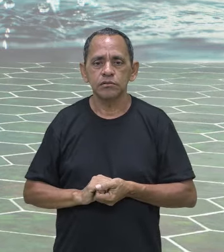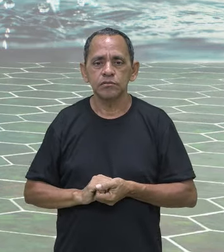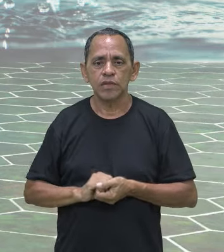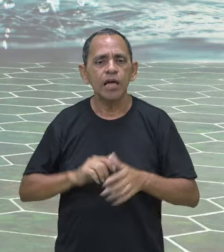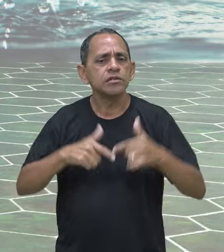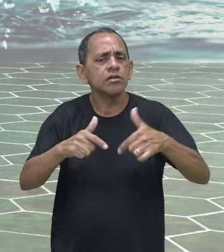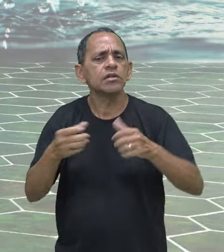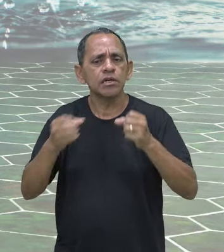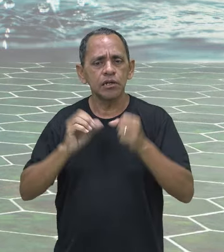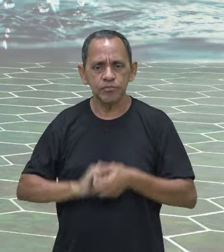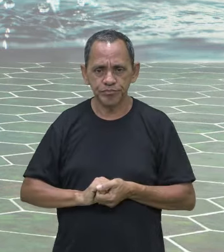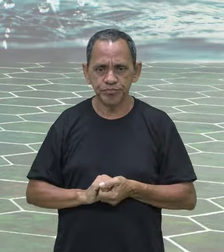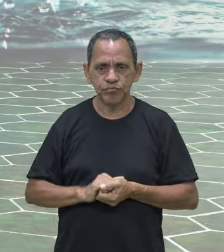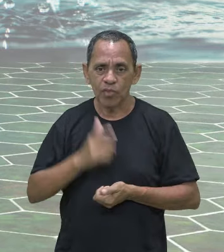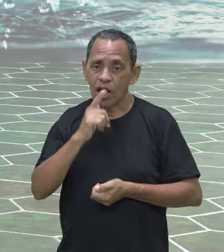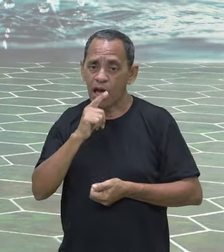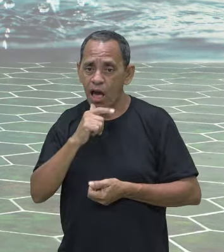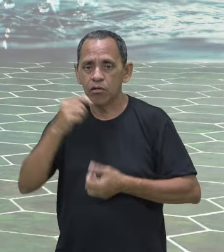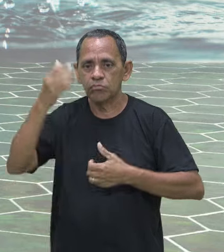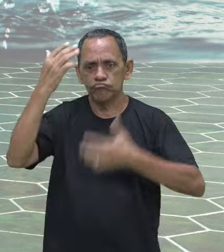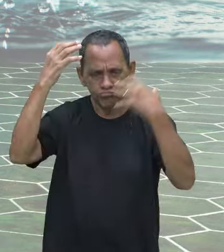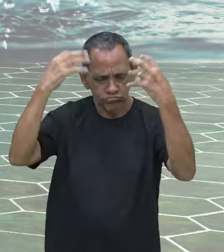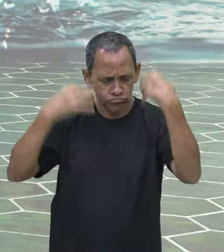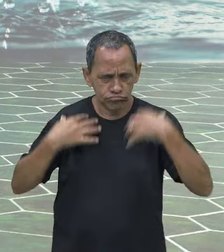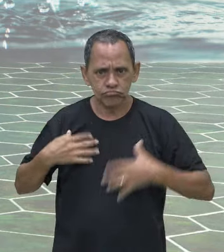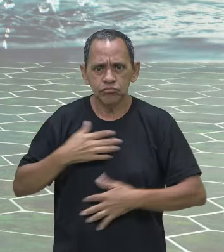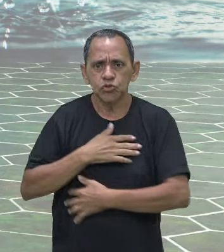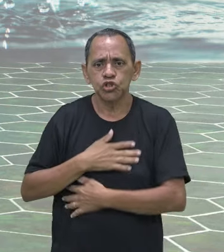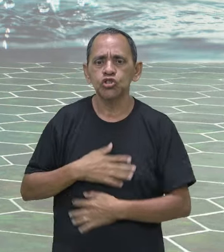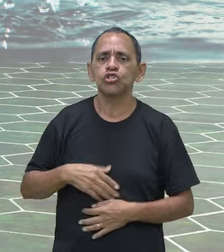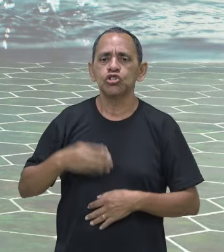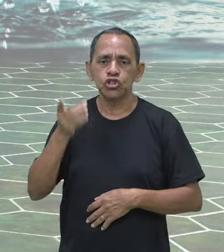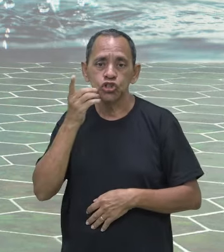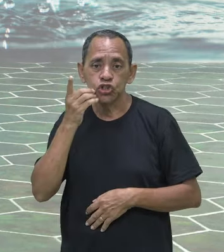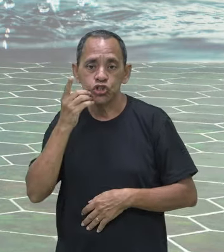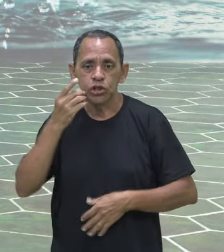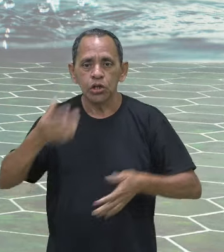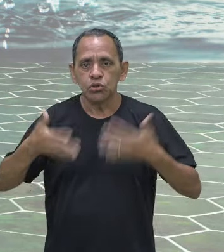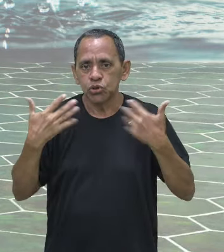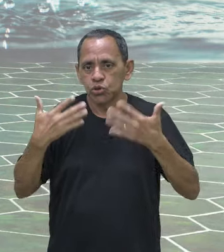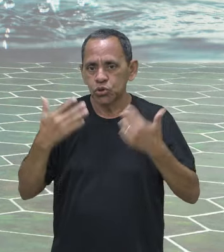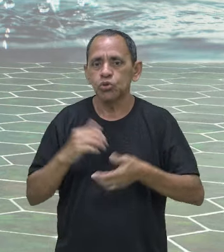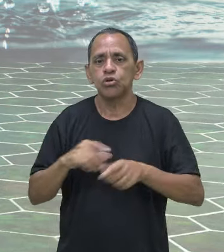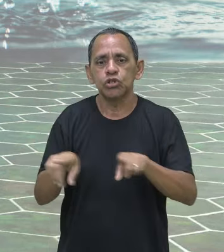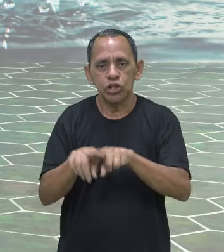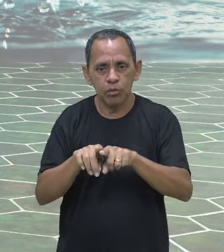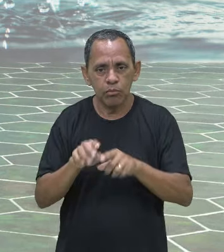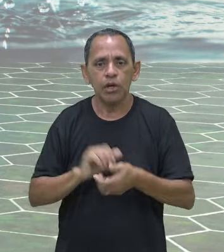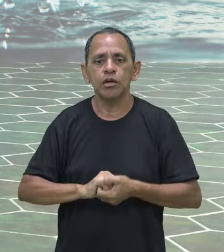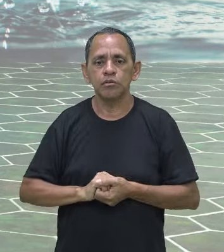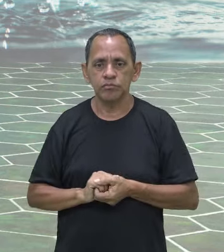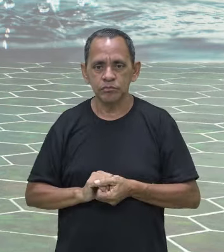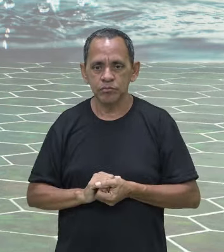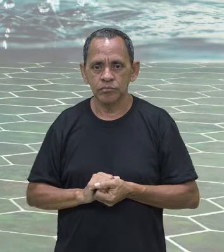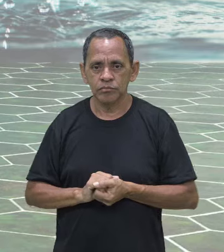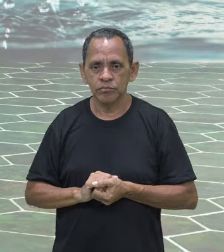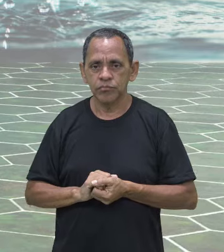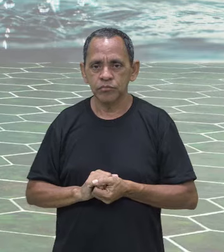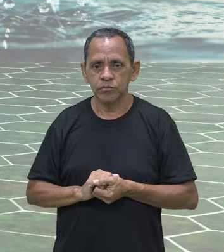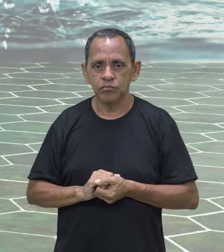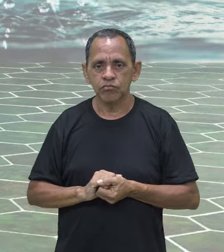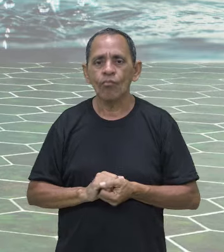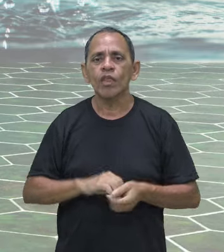de calor. A água também é importante como suporte estrutural. E vejam aí na ilustração que